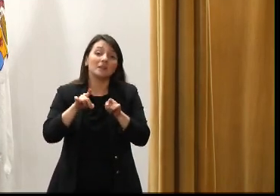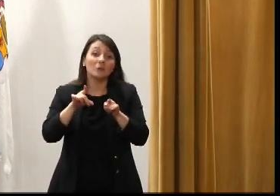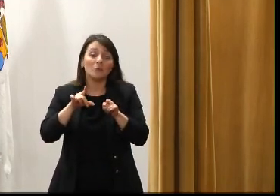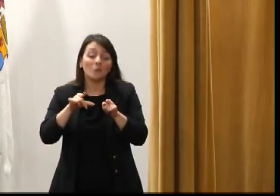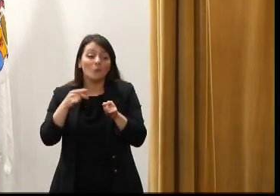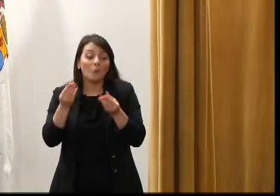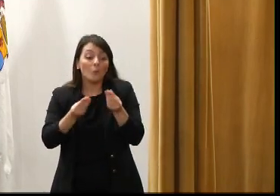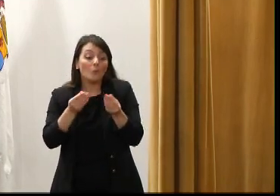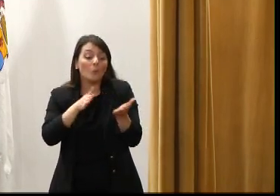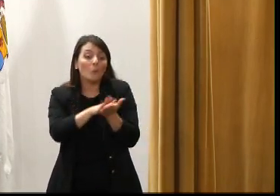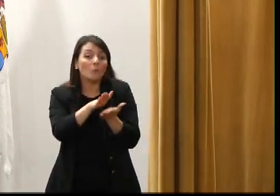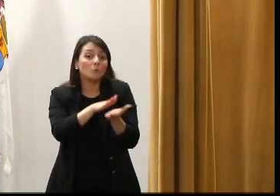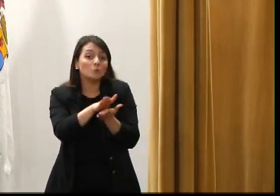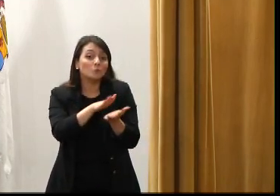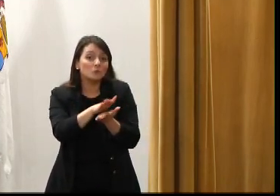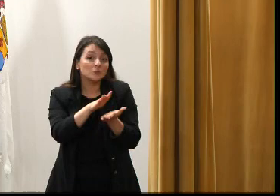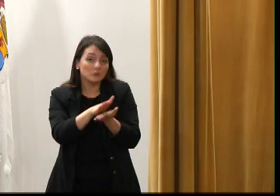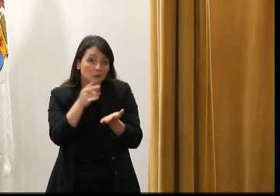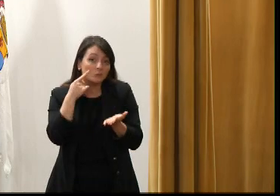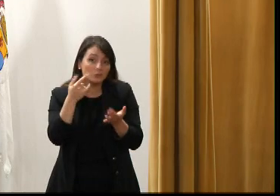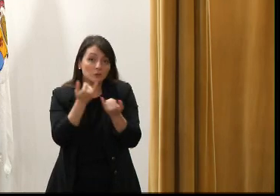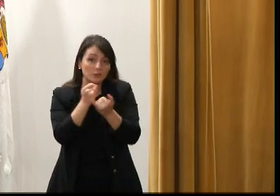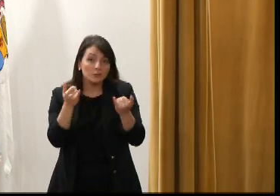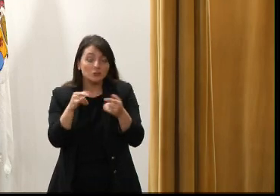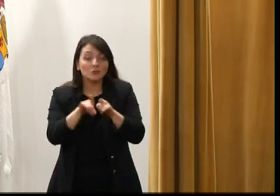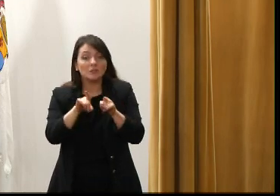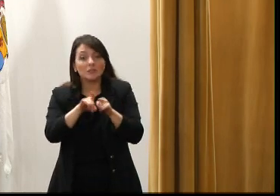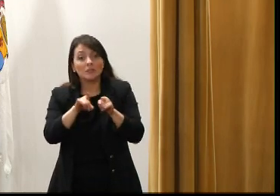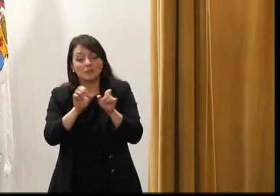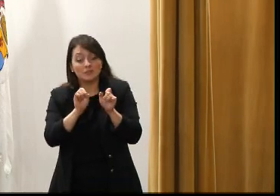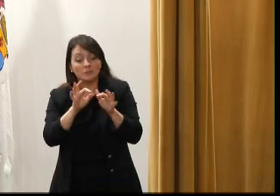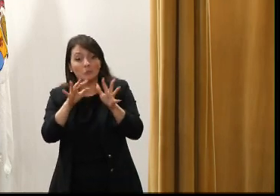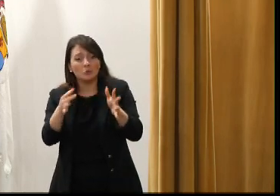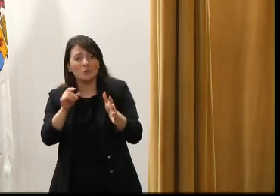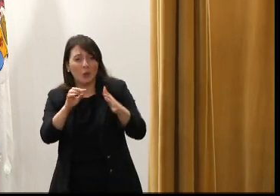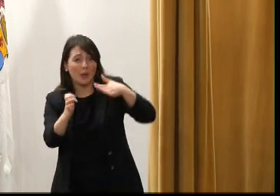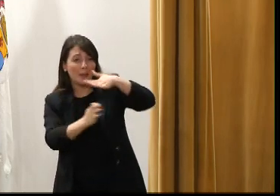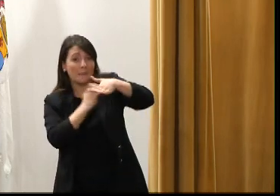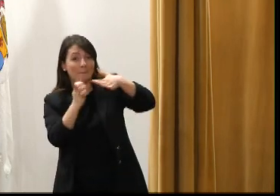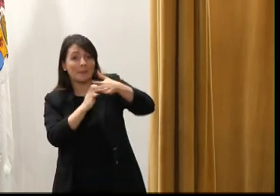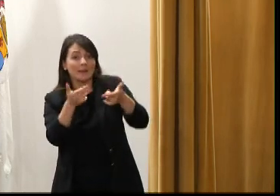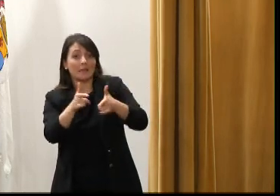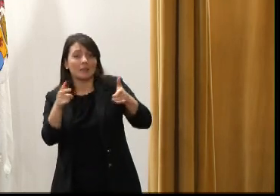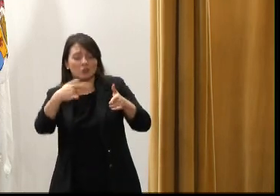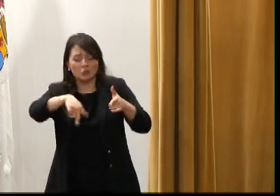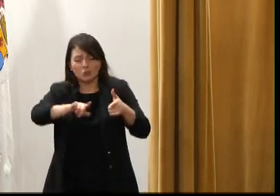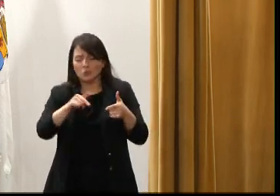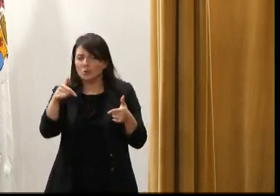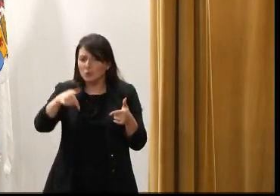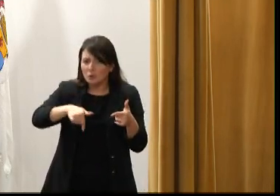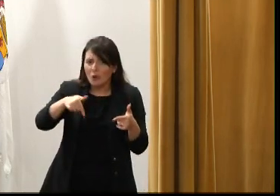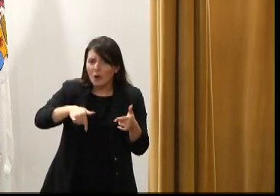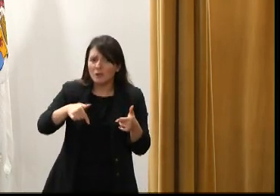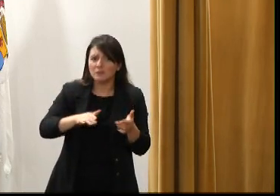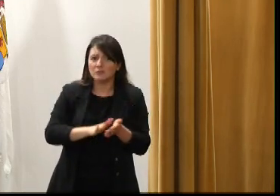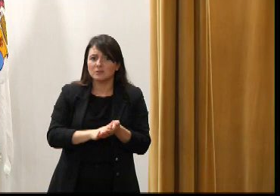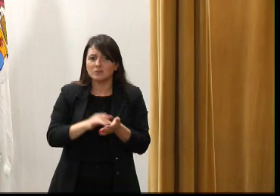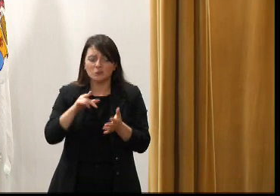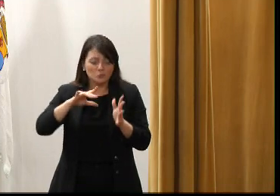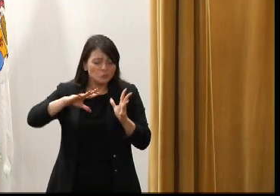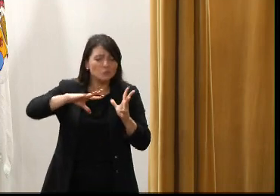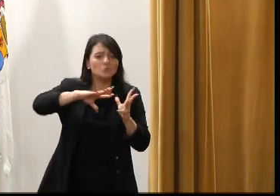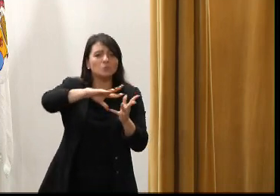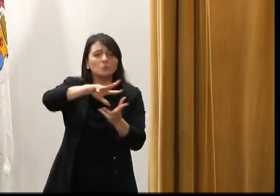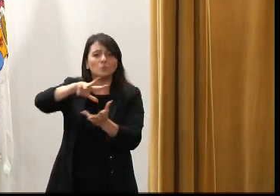dessa energia e de distribuição, não mais por grandes corporações. Nós, cidadãos, cidadãs do